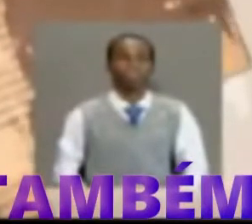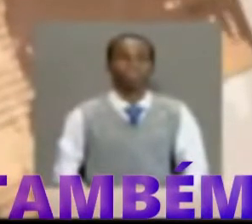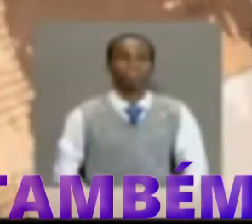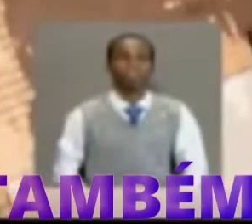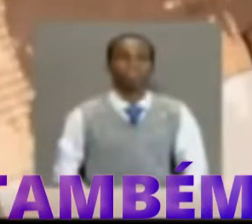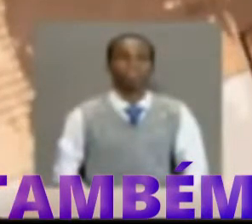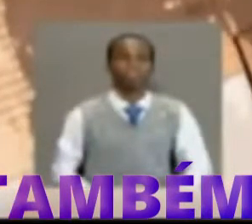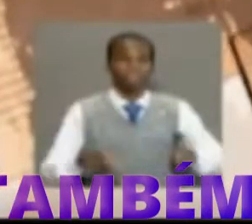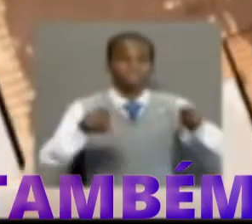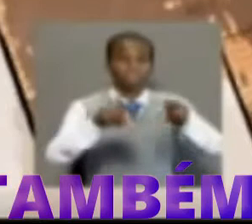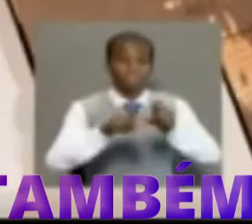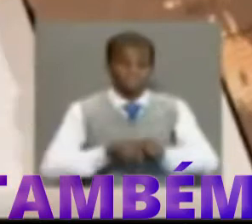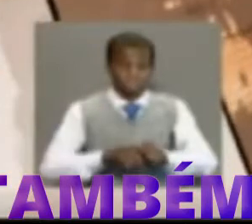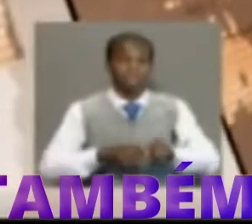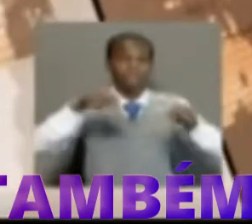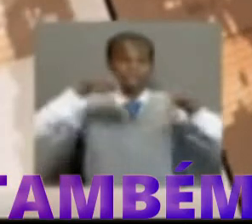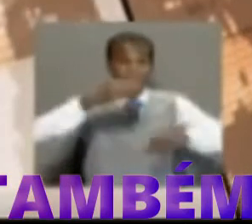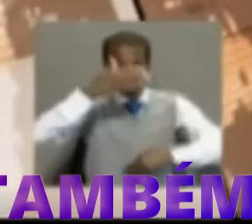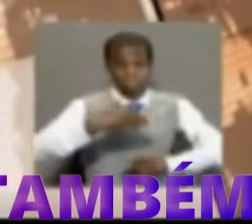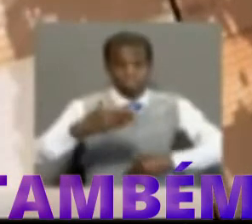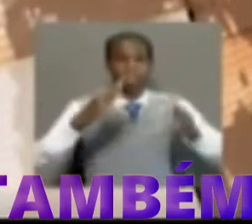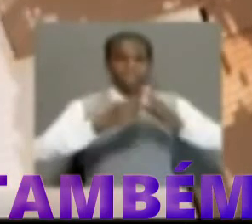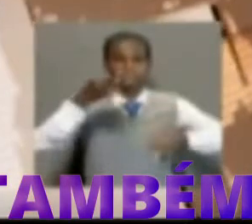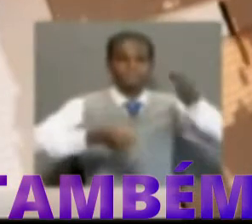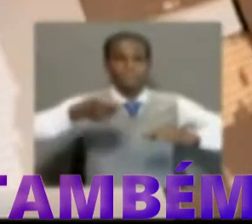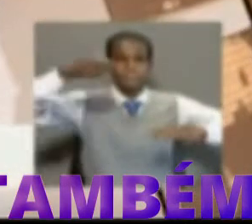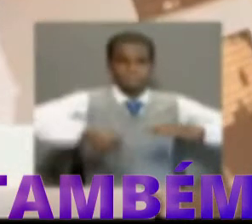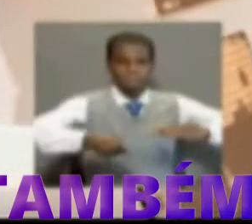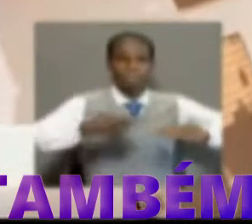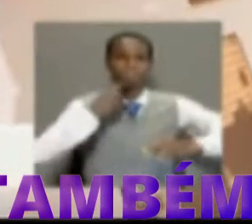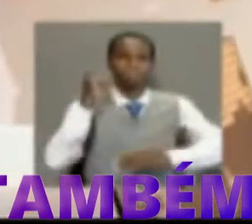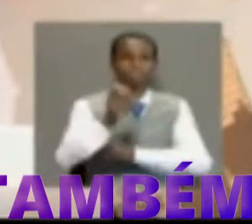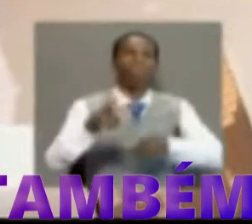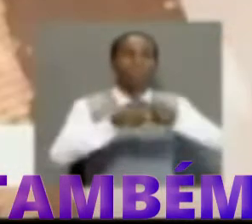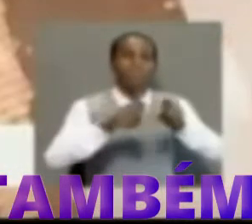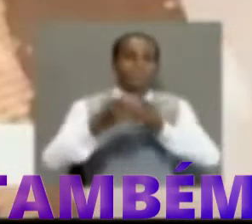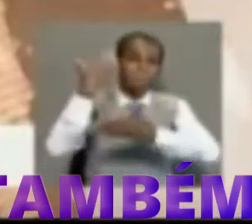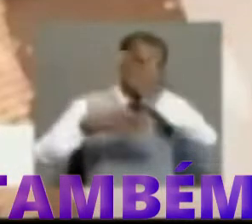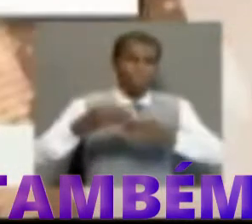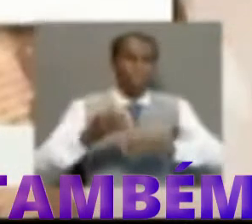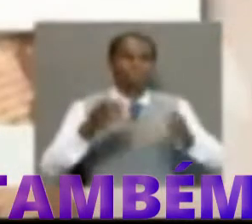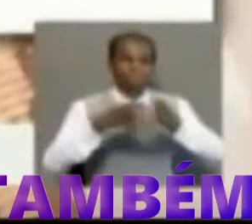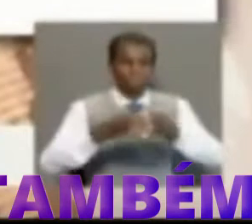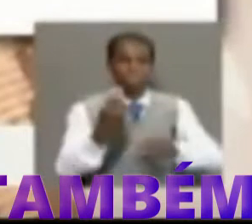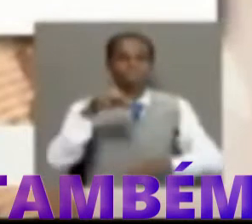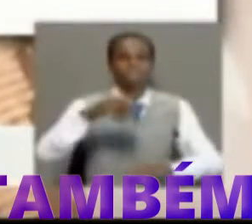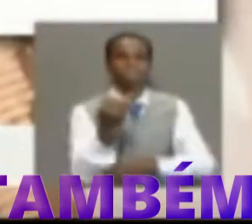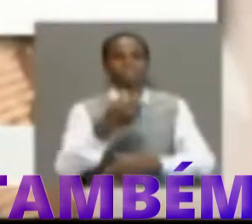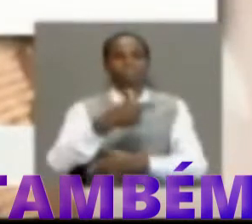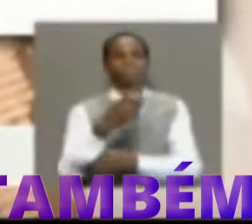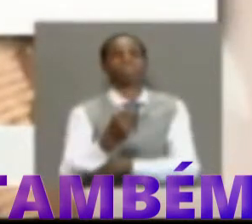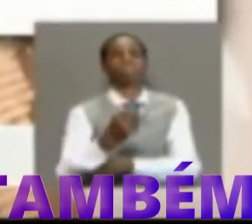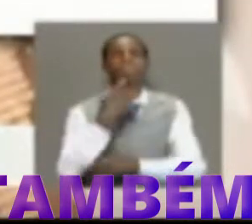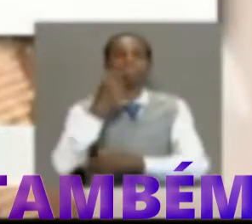O Tribunal Constitucional declarou esta semana sem efeito o 13º Congresso Ordinário da UNITA. O Tribunal